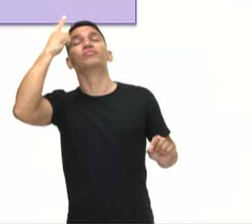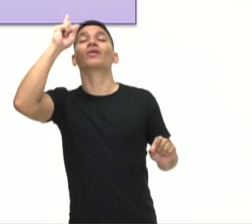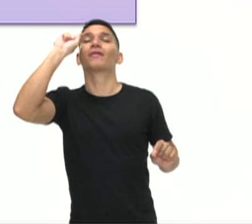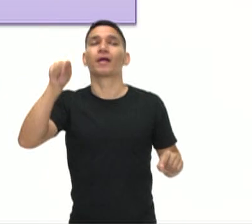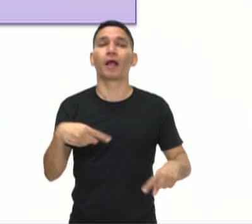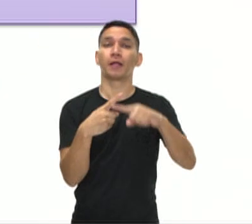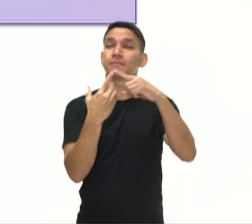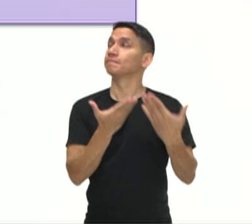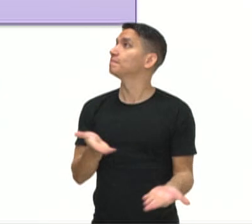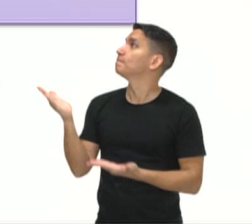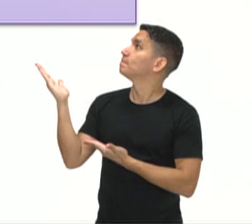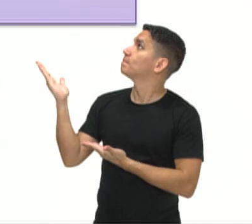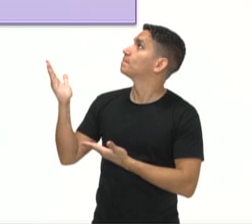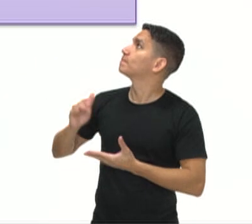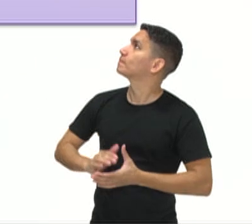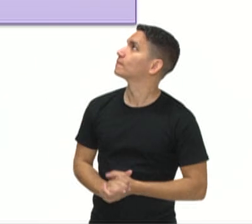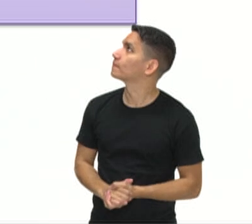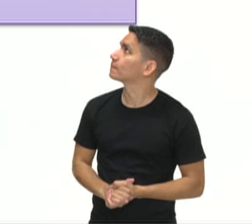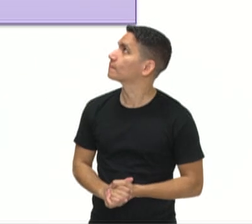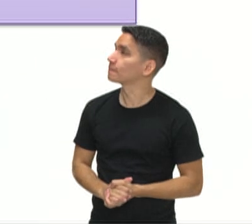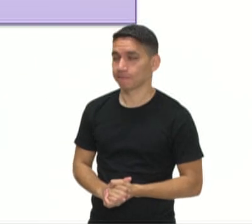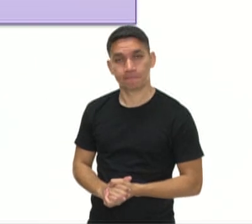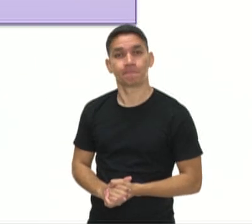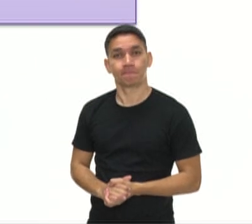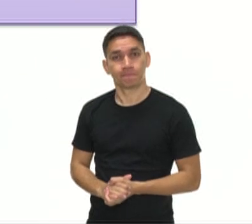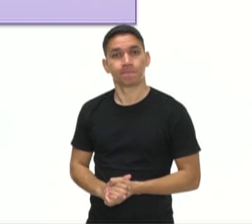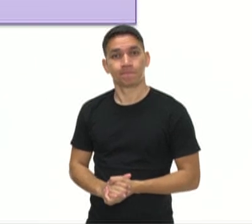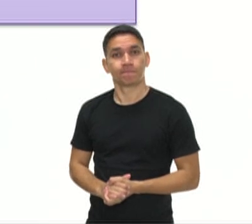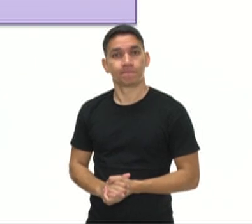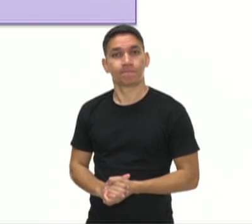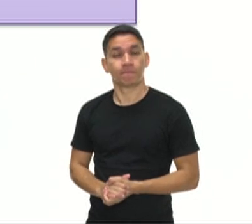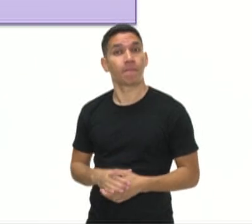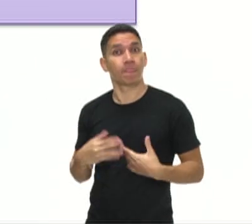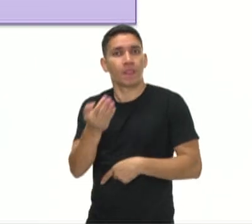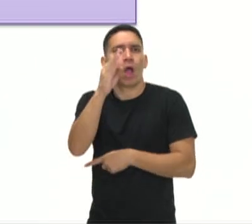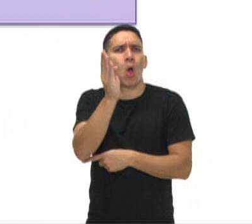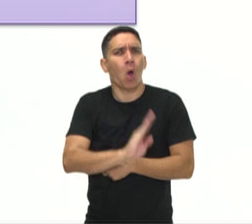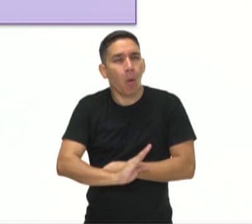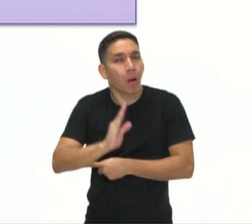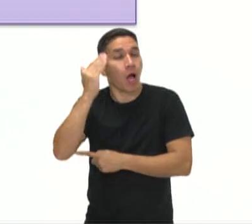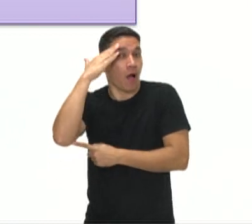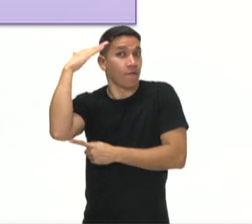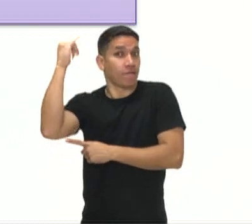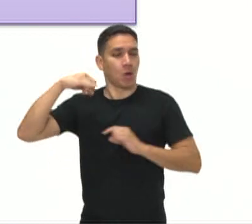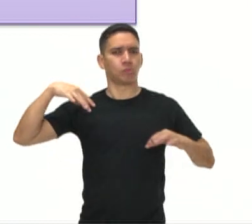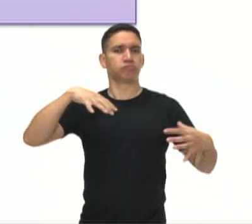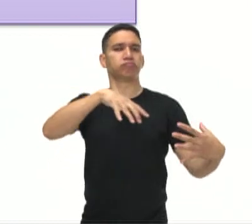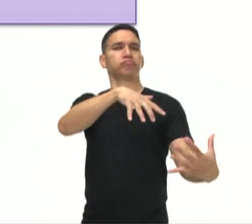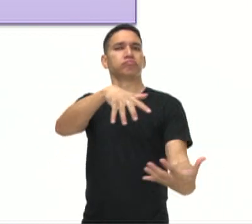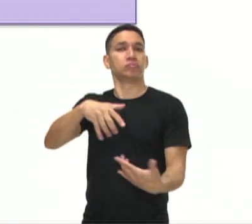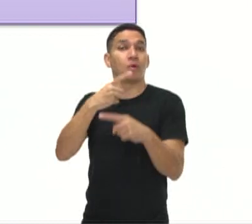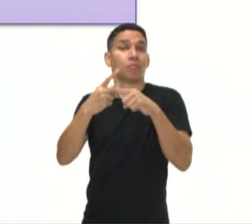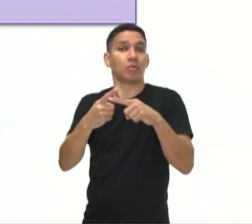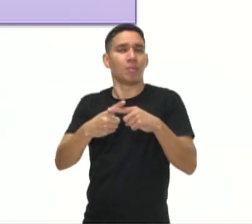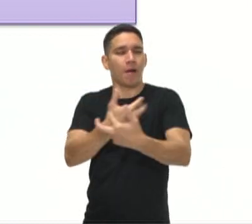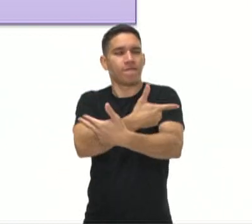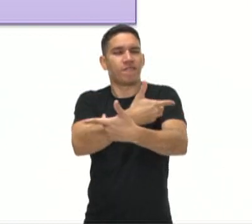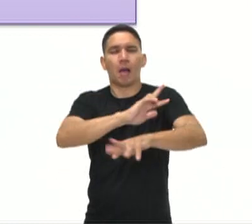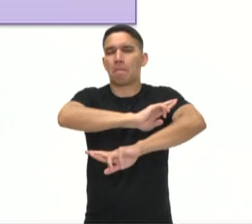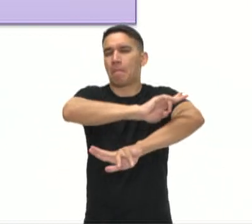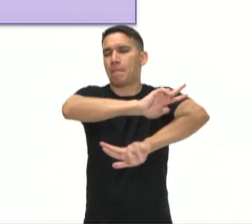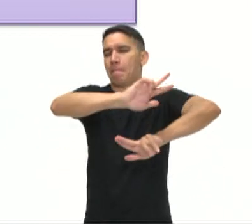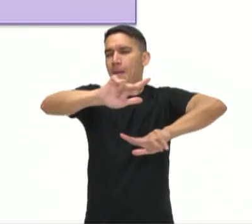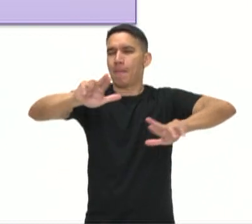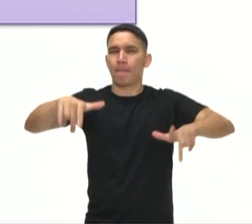essa imagem que é o Cristo Redentor. O Brasil, então, é reconhecido mundialmente por sua diversidade cultural